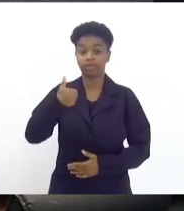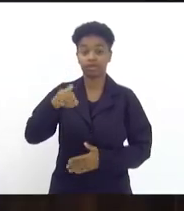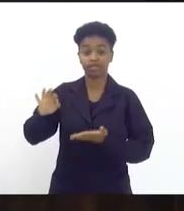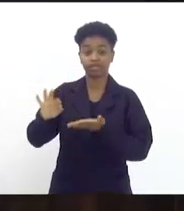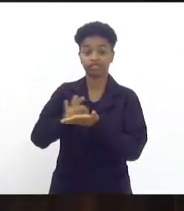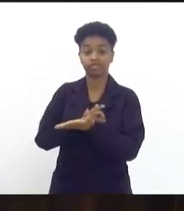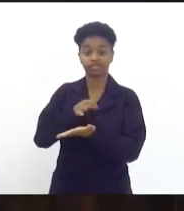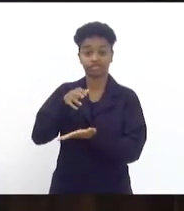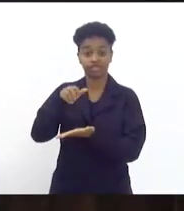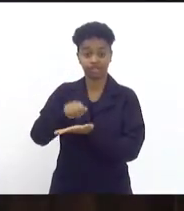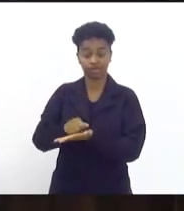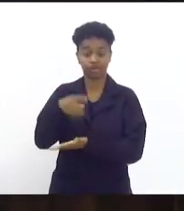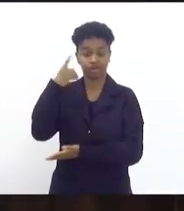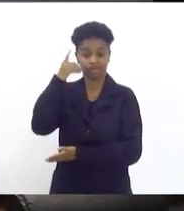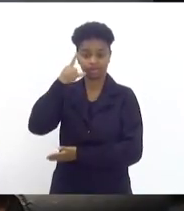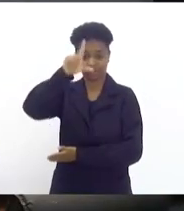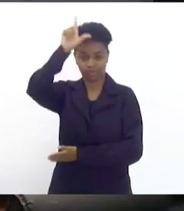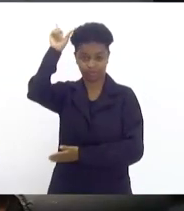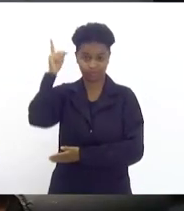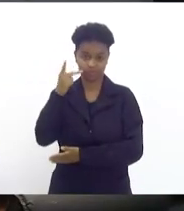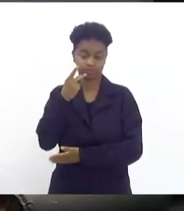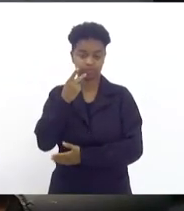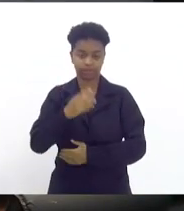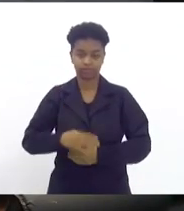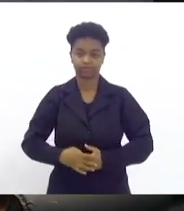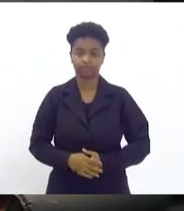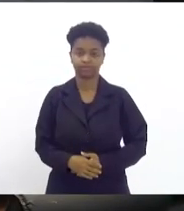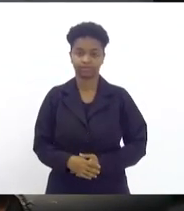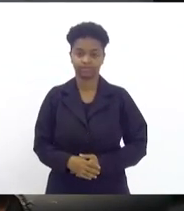Nobre Deputado Luiz Paulo